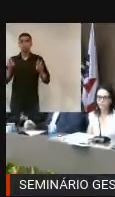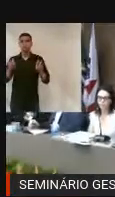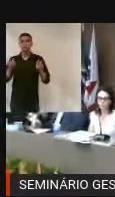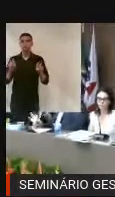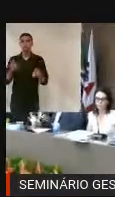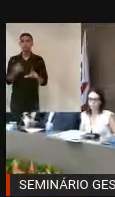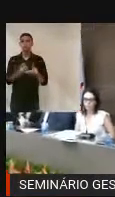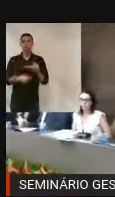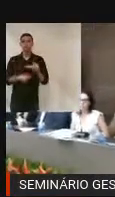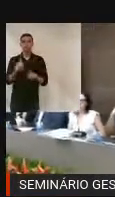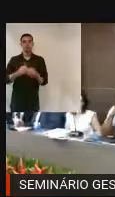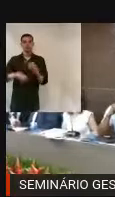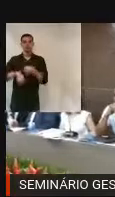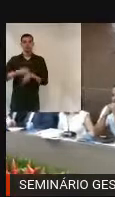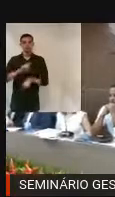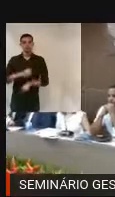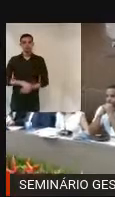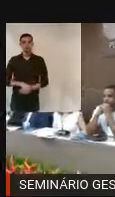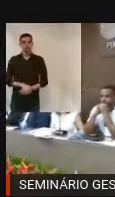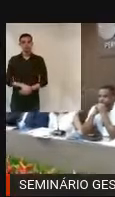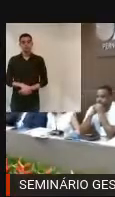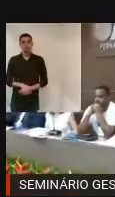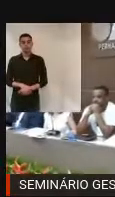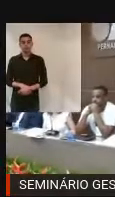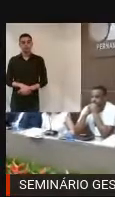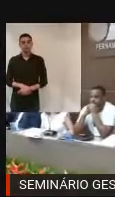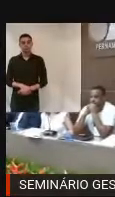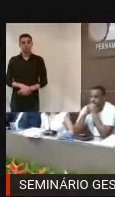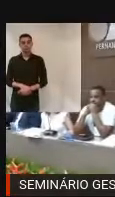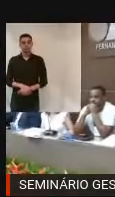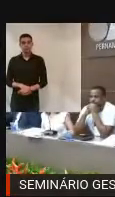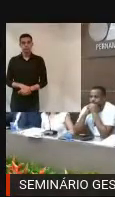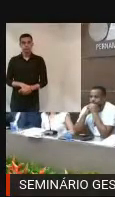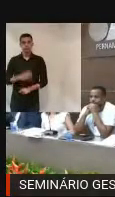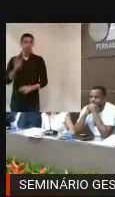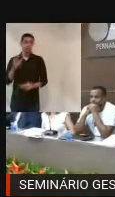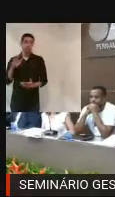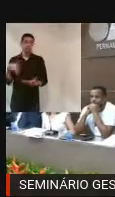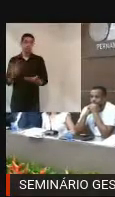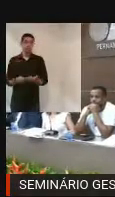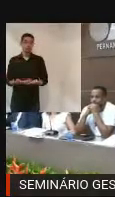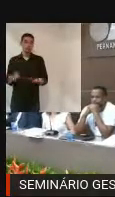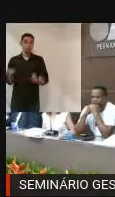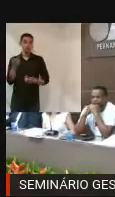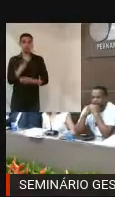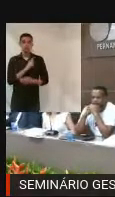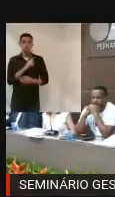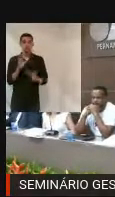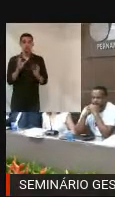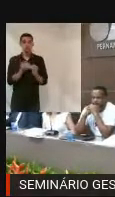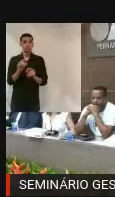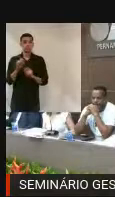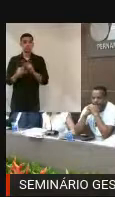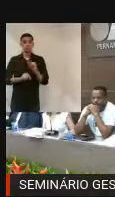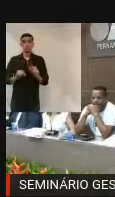reversa, modelos de logística reversa, e até chegar à conclusão, como o Tião bem acentuou, e a Aline